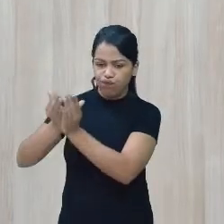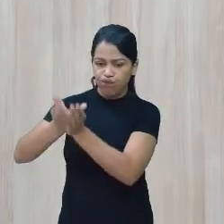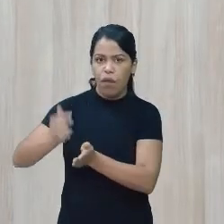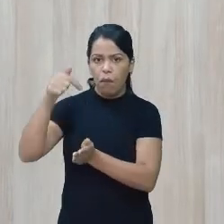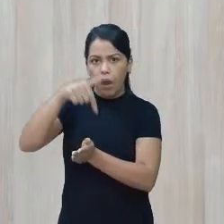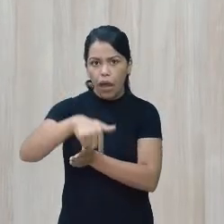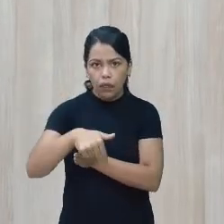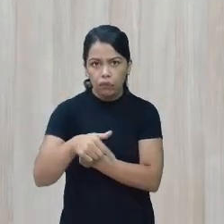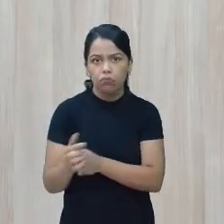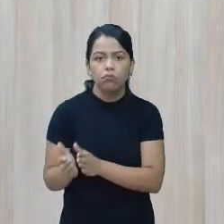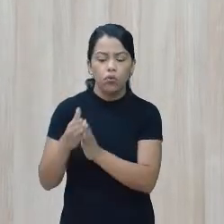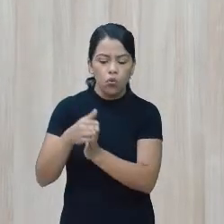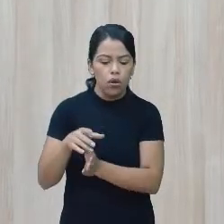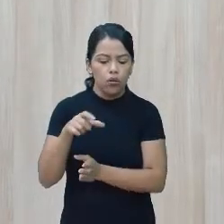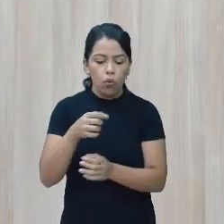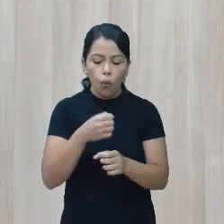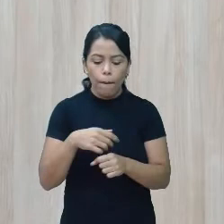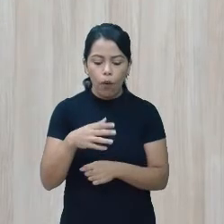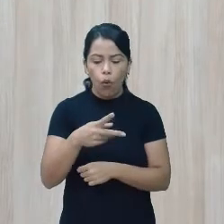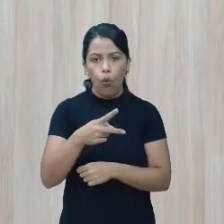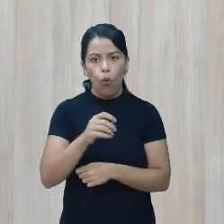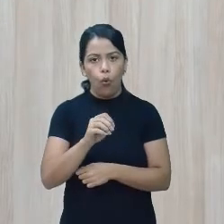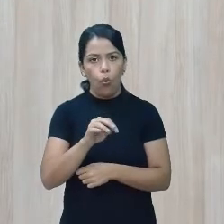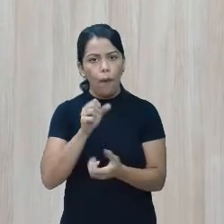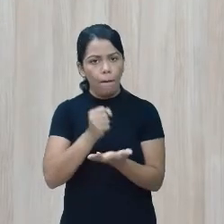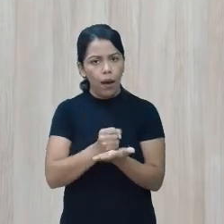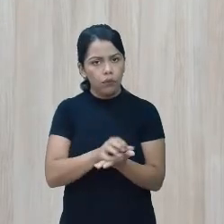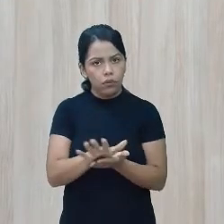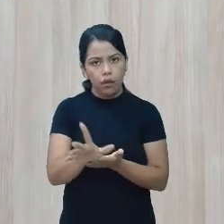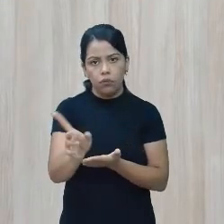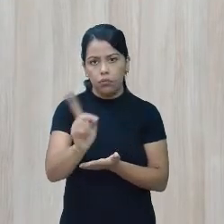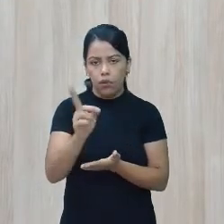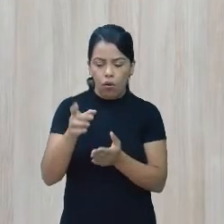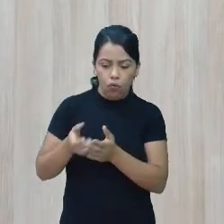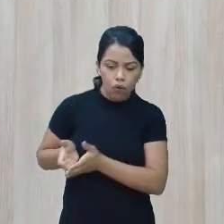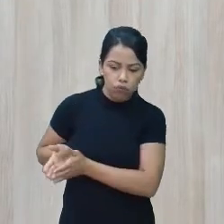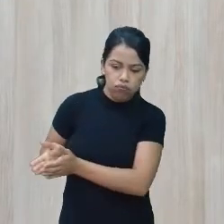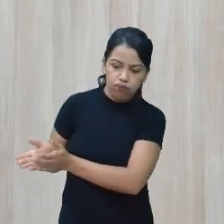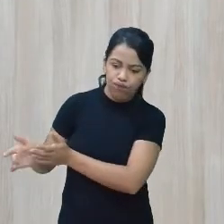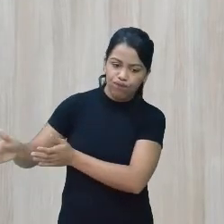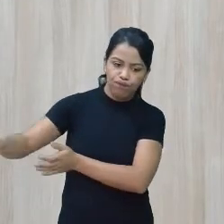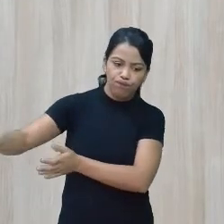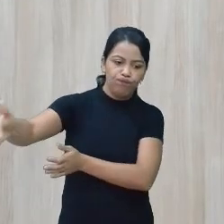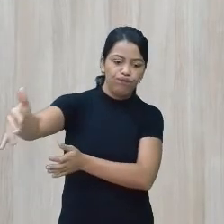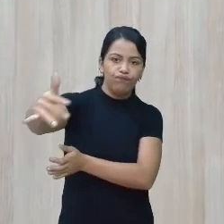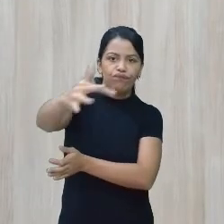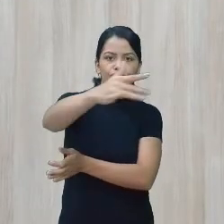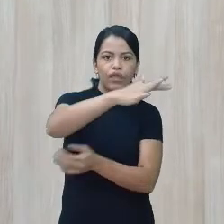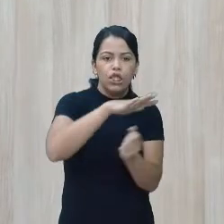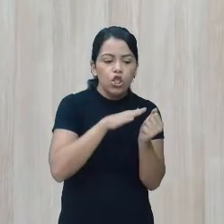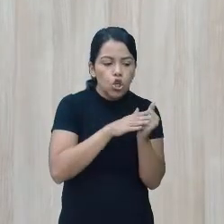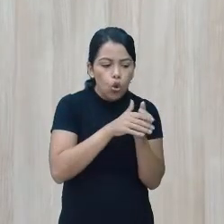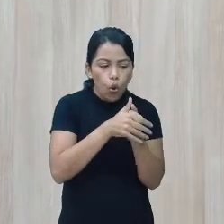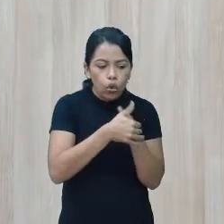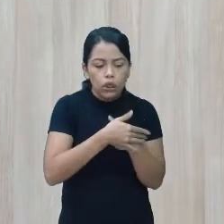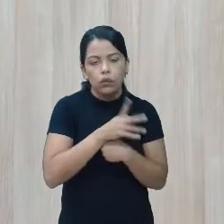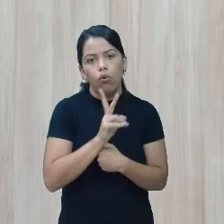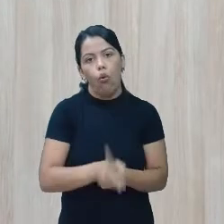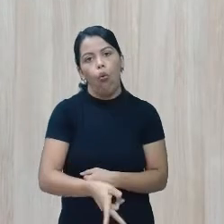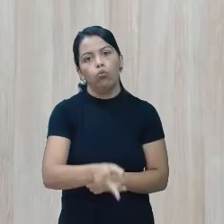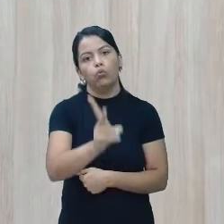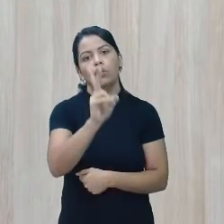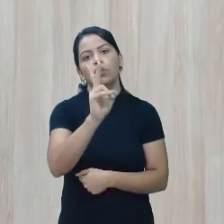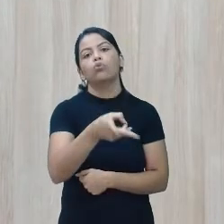foram desembarcando essas pessoas escravizadas, muitas vezes direto para os engenhos, sem passar por um mercado de pessoas